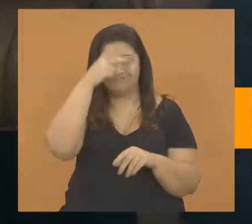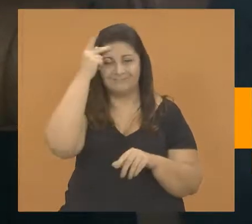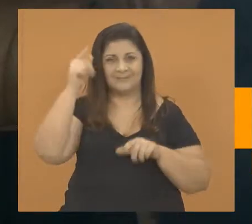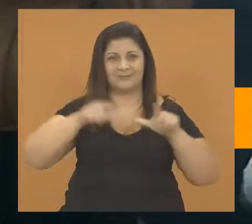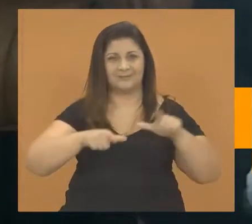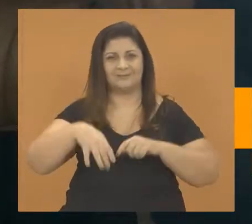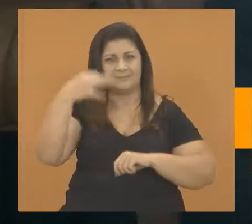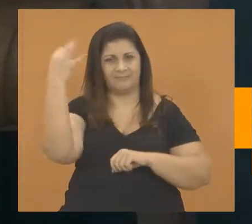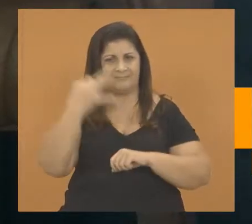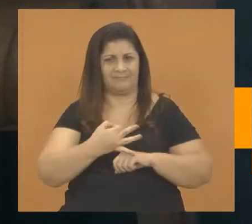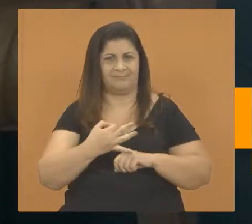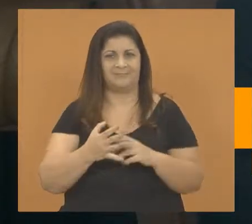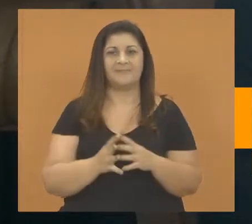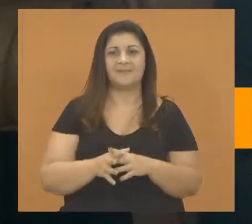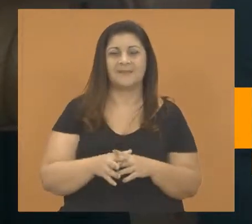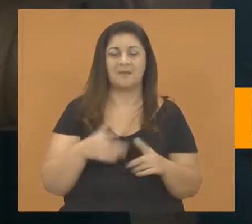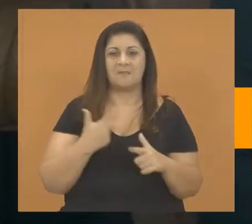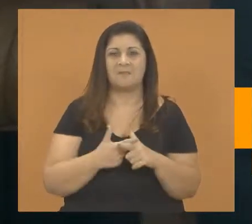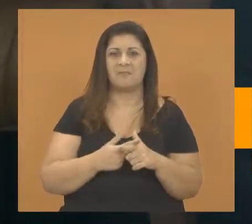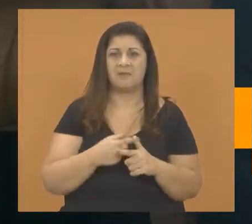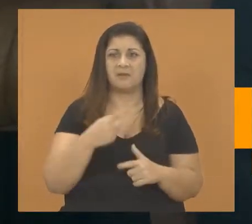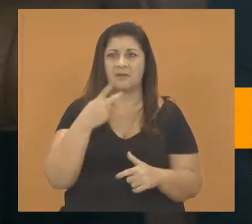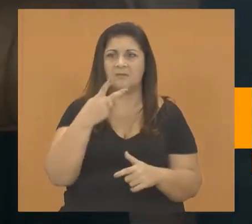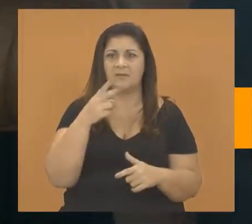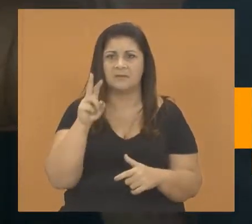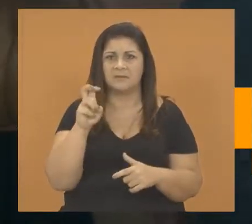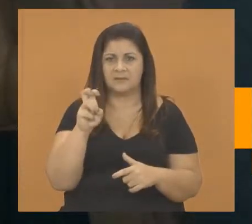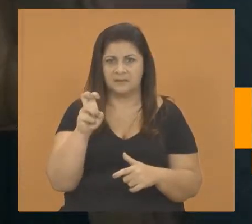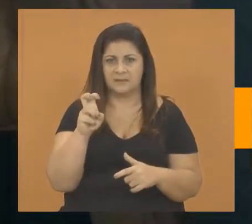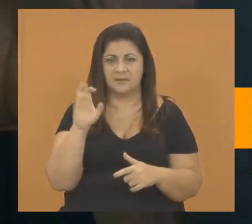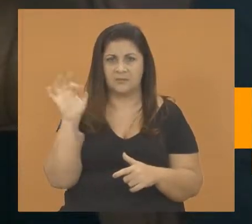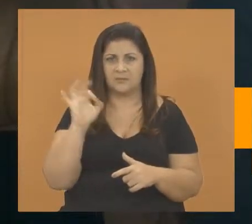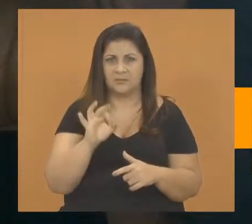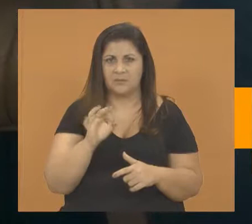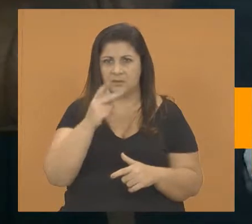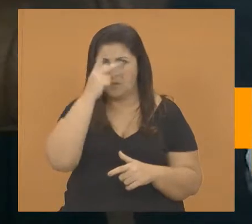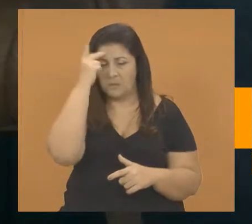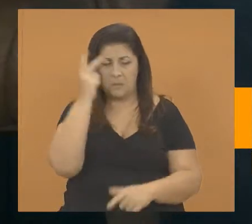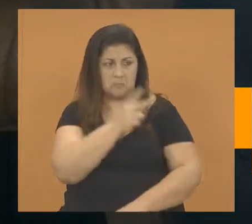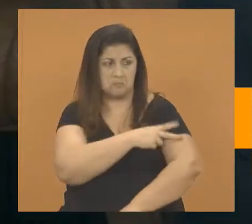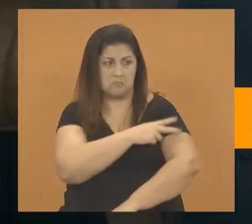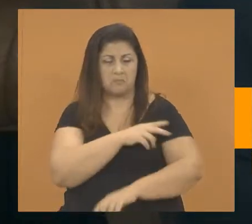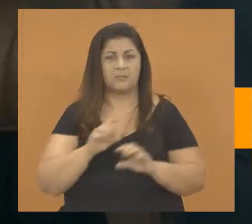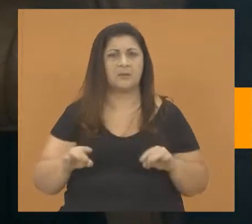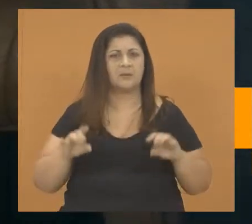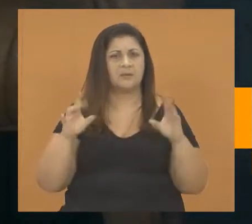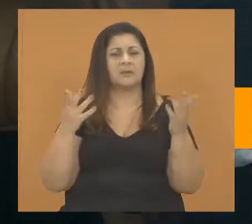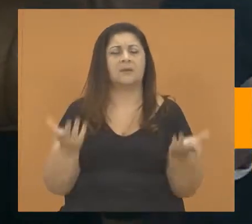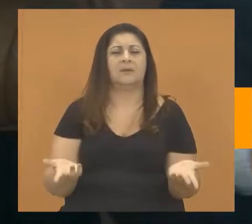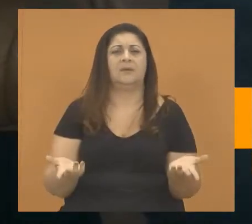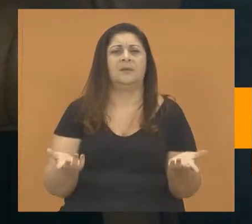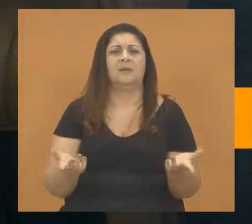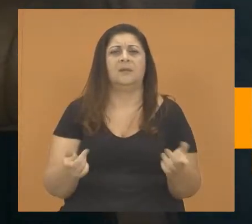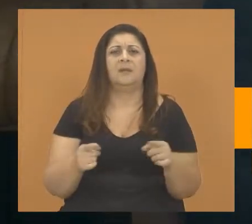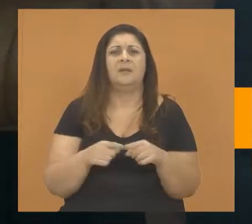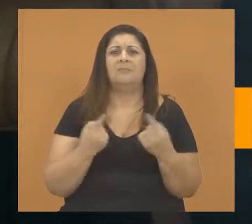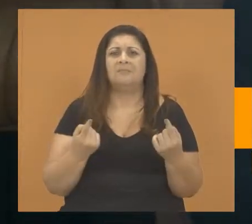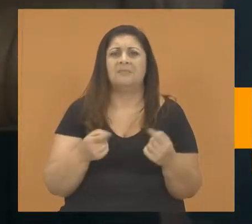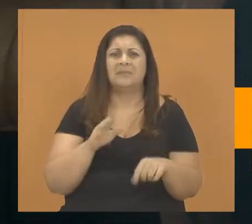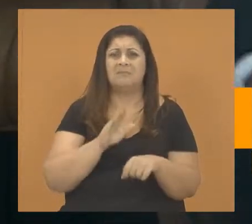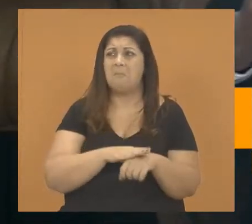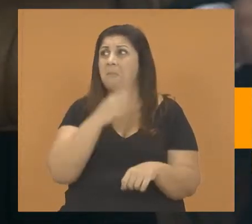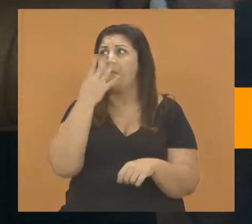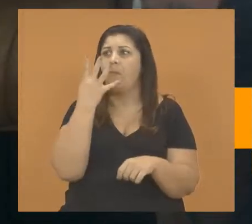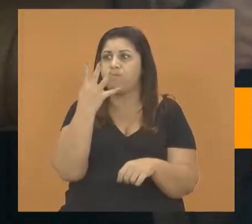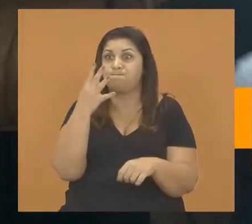público que vejam aqui são 25% de cargos em comissão com os servidores efetivos dentro de um conjunto de mais de 4 mil